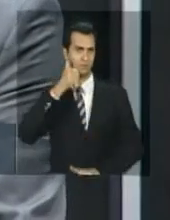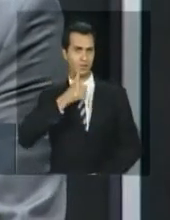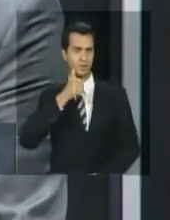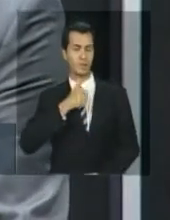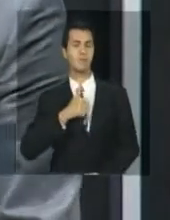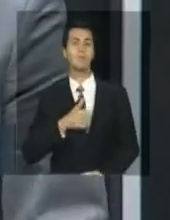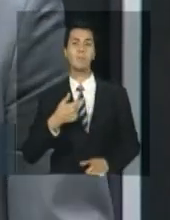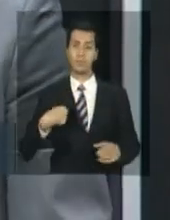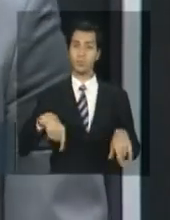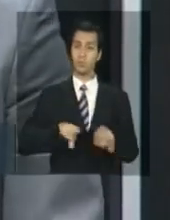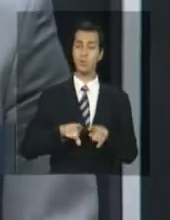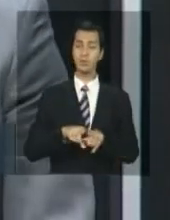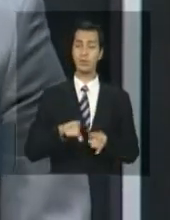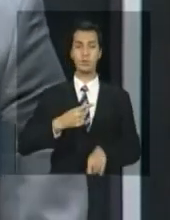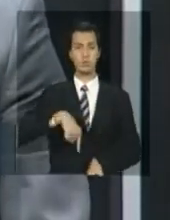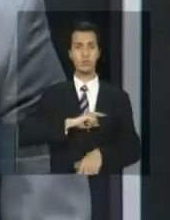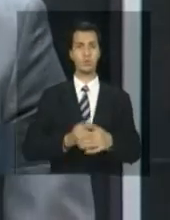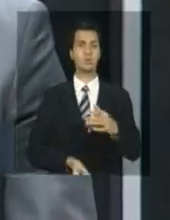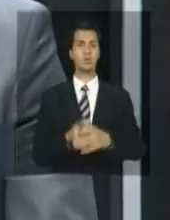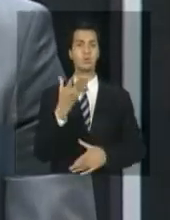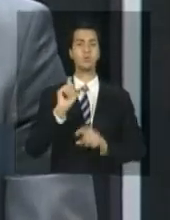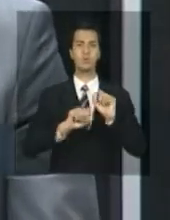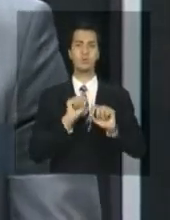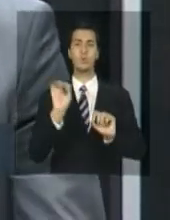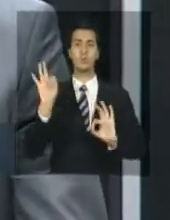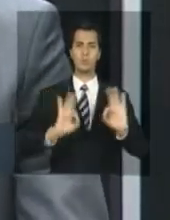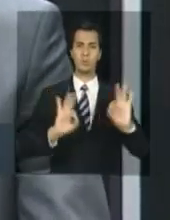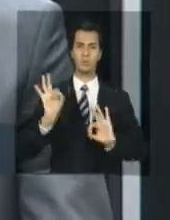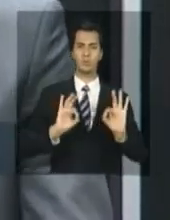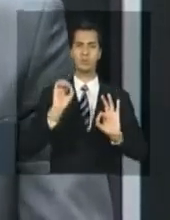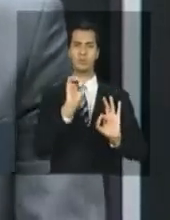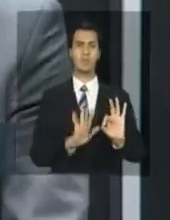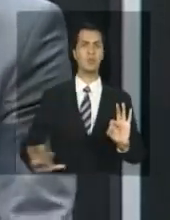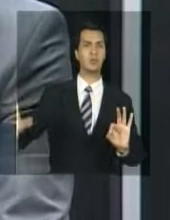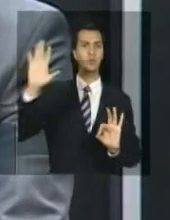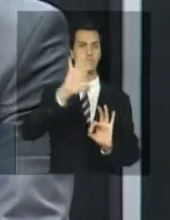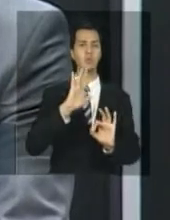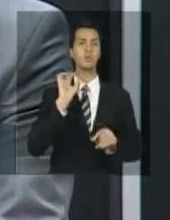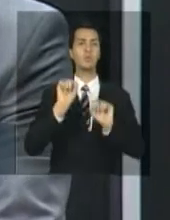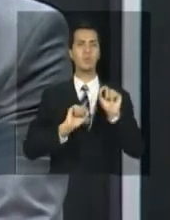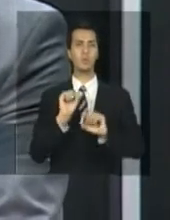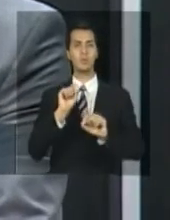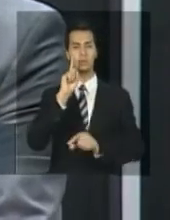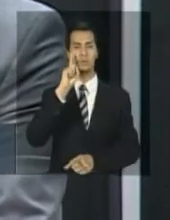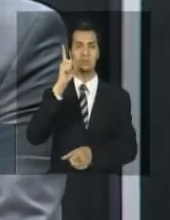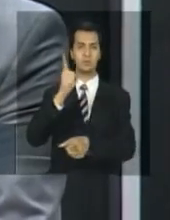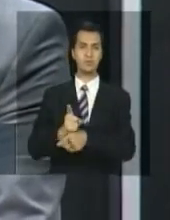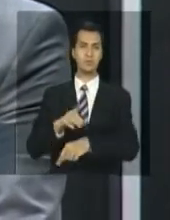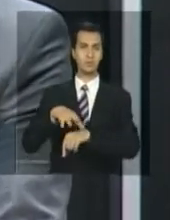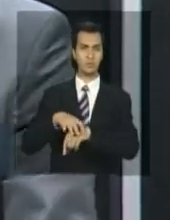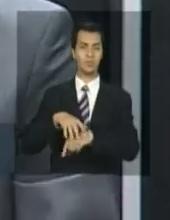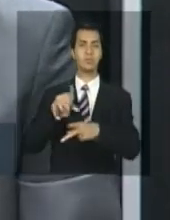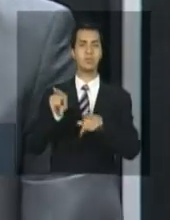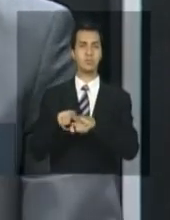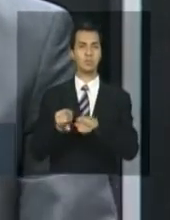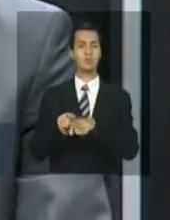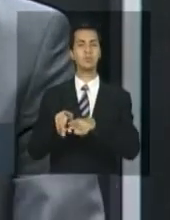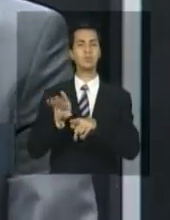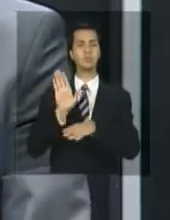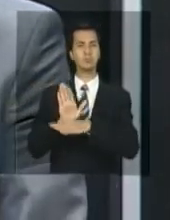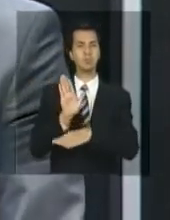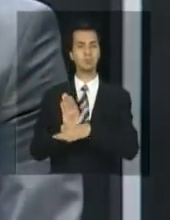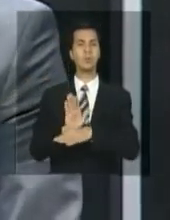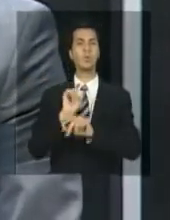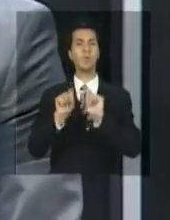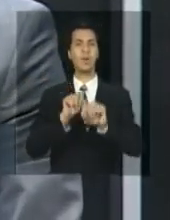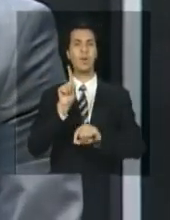Plano Nacional de Fortalecimento das Ações de Prevenção, Diagnóstico e Treinamento e Tratamento de